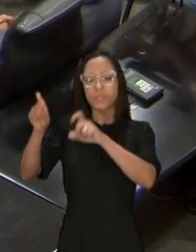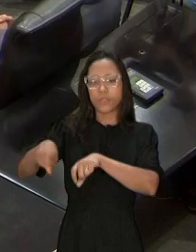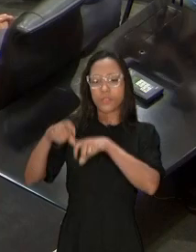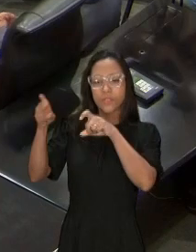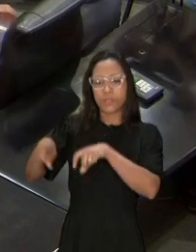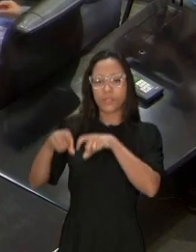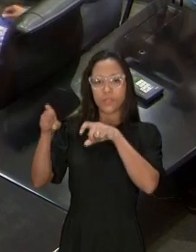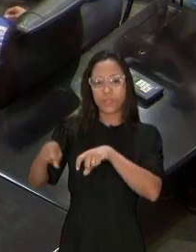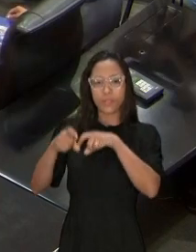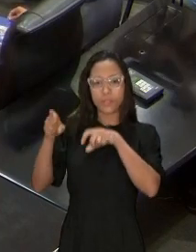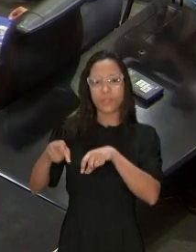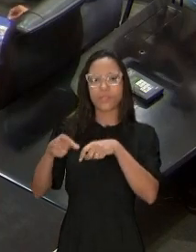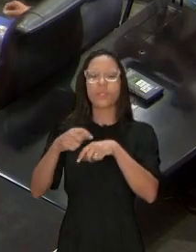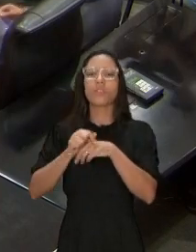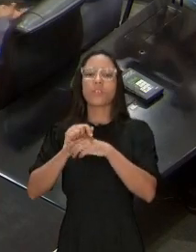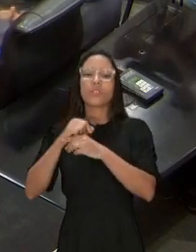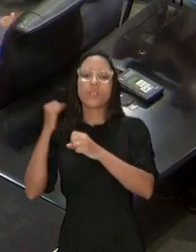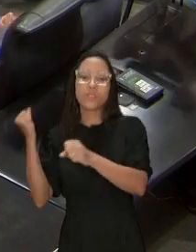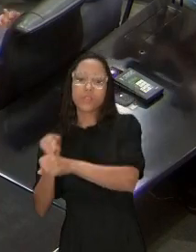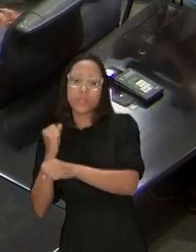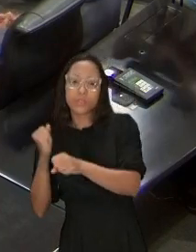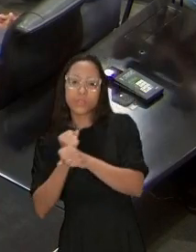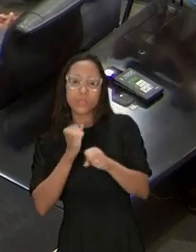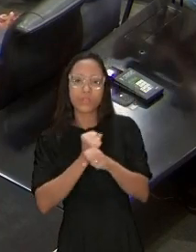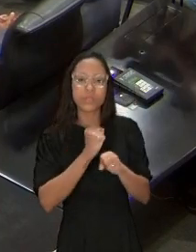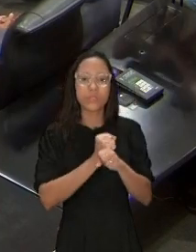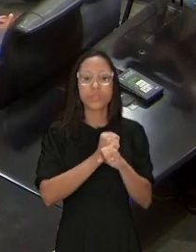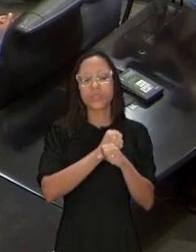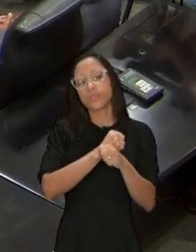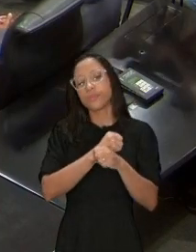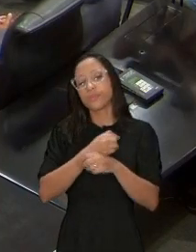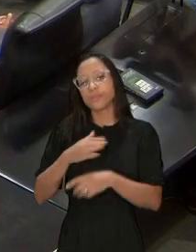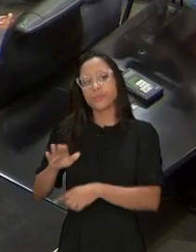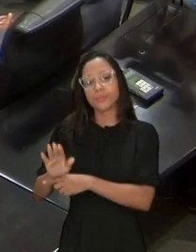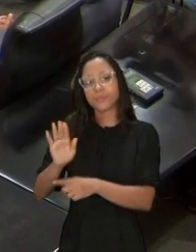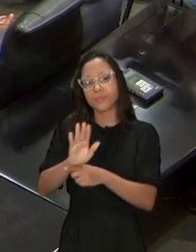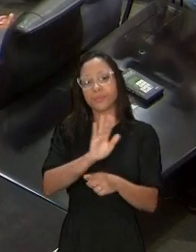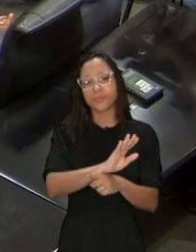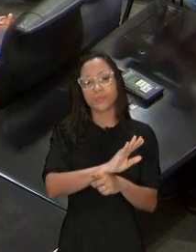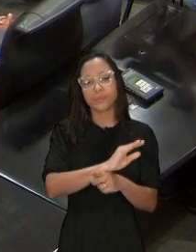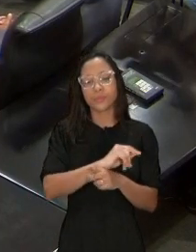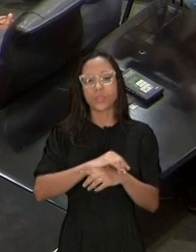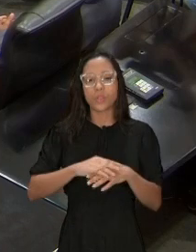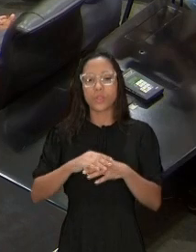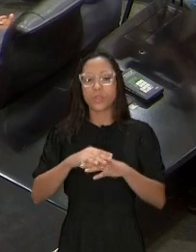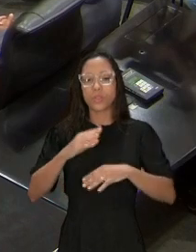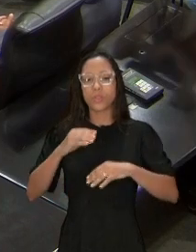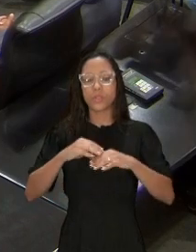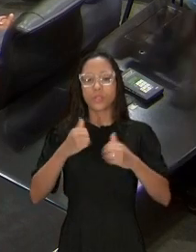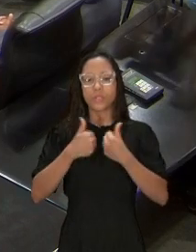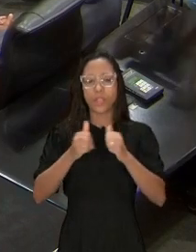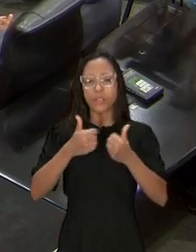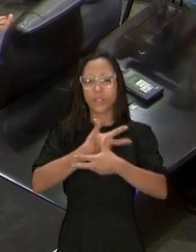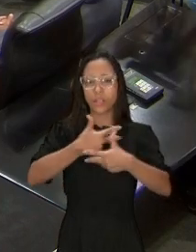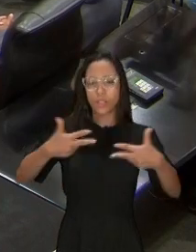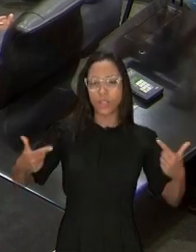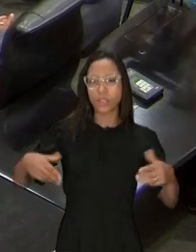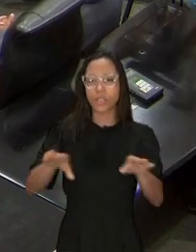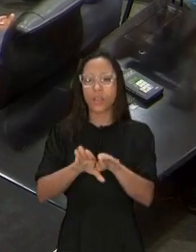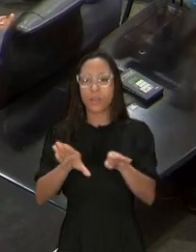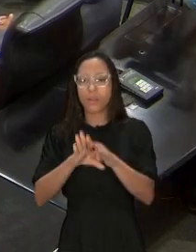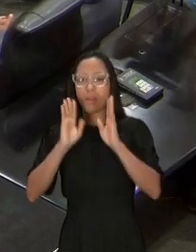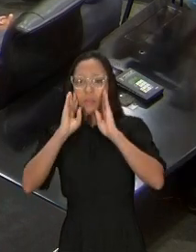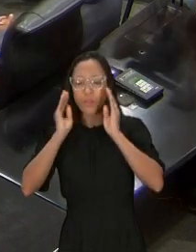Zorteia Construções Limitada. Atuou como empresário no ramo de transporte, comércio e beneficiamento de arroz. Adquiriu